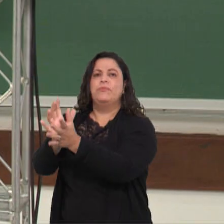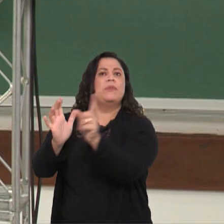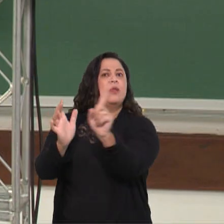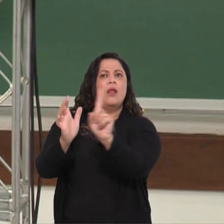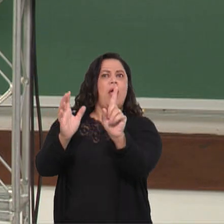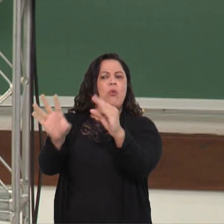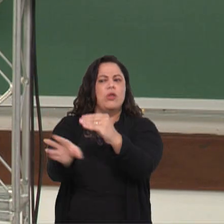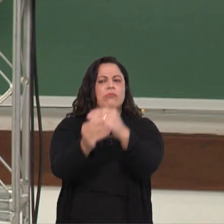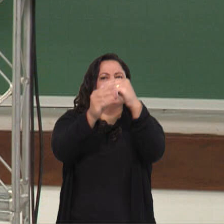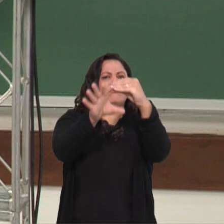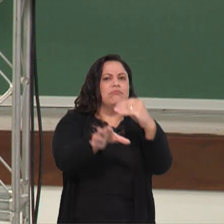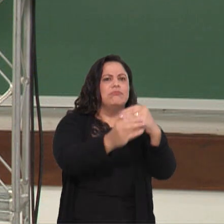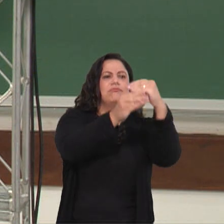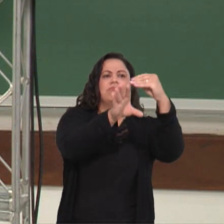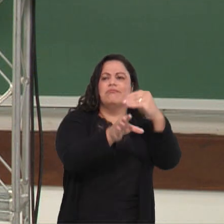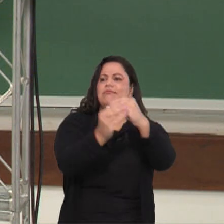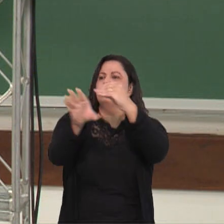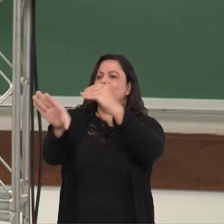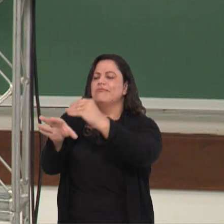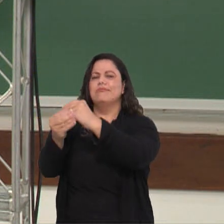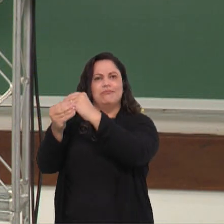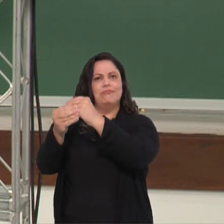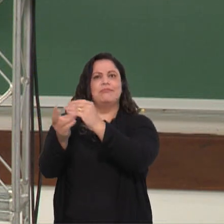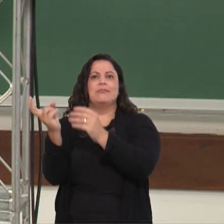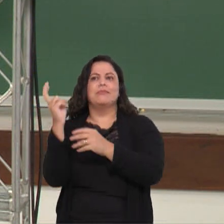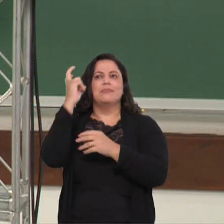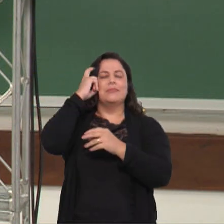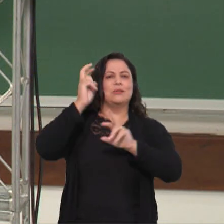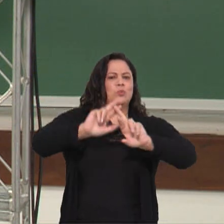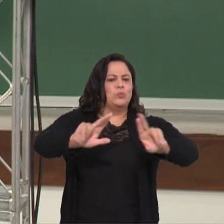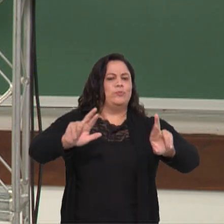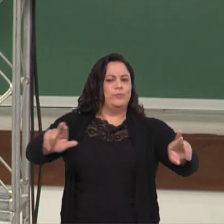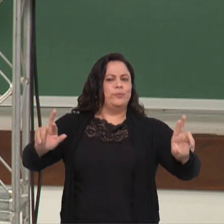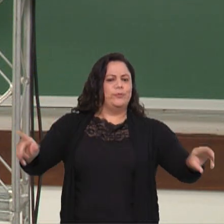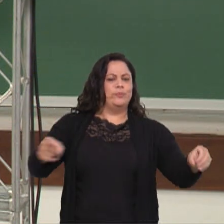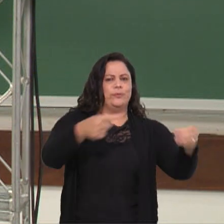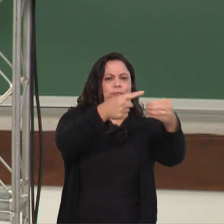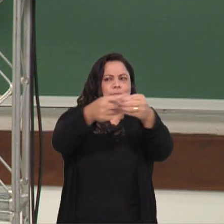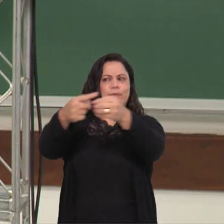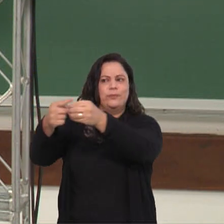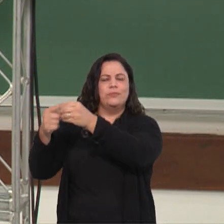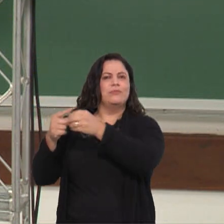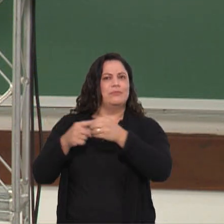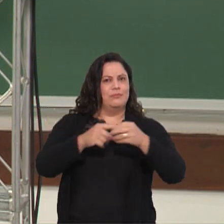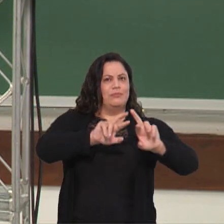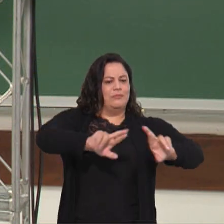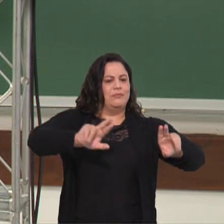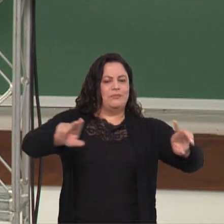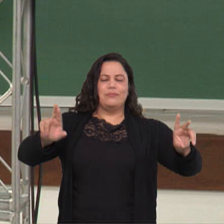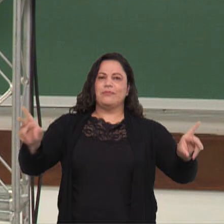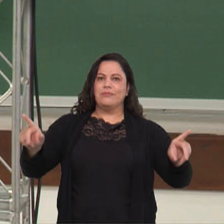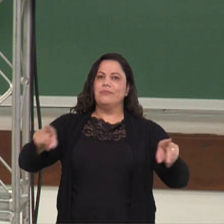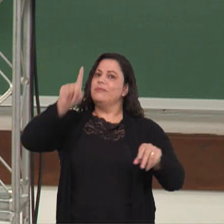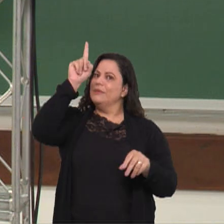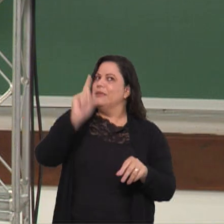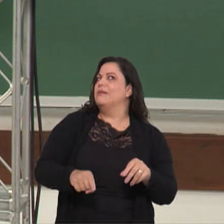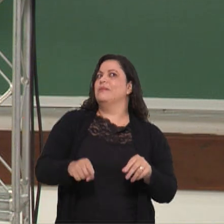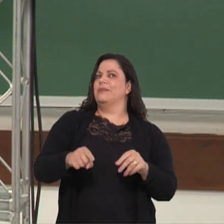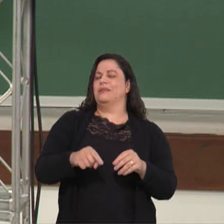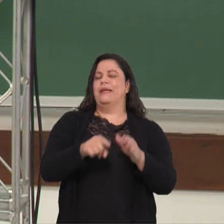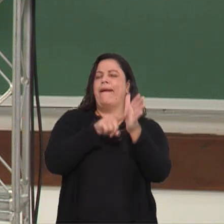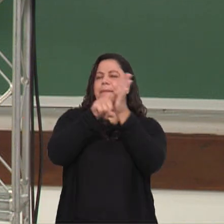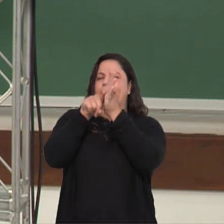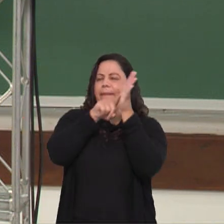ele agregava. Então, para a filosofia, para a ciência, o helenismo foi uma das fases mais